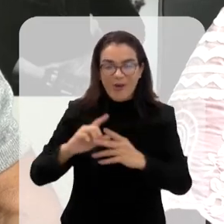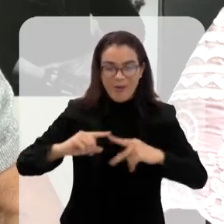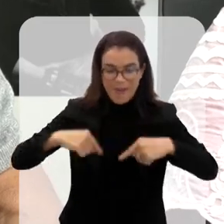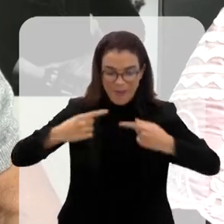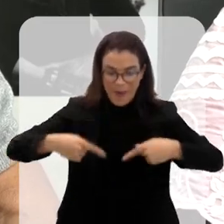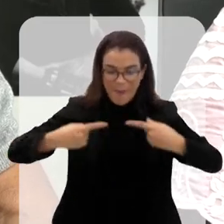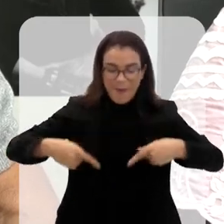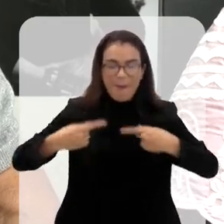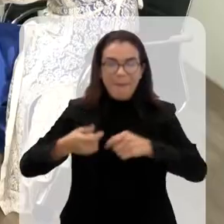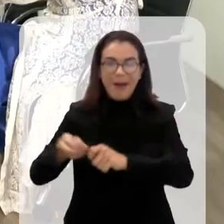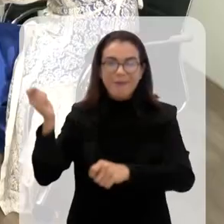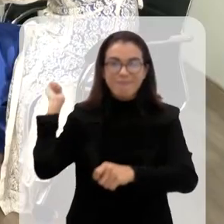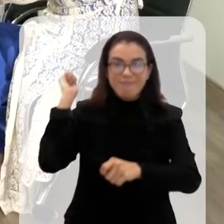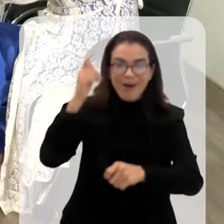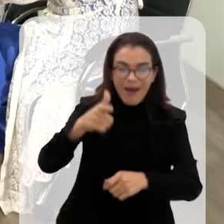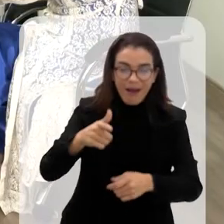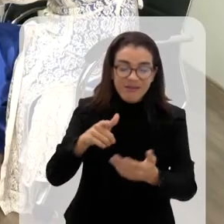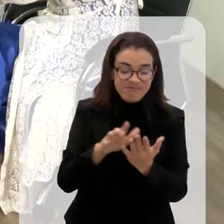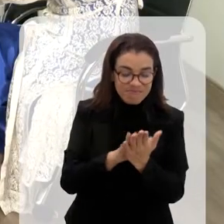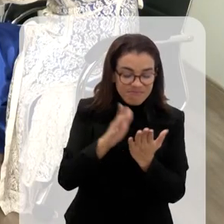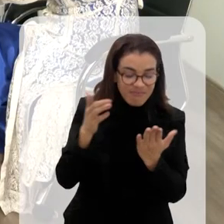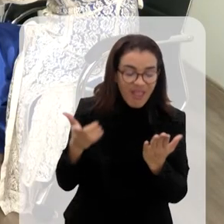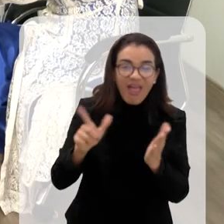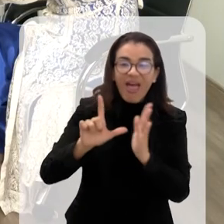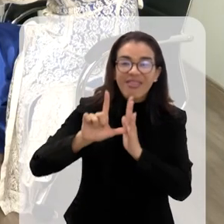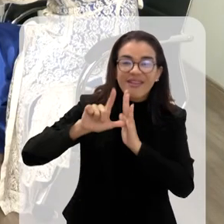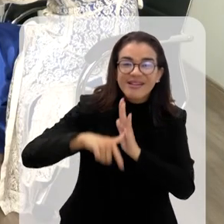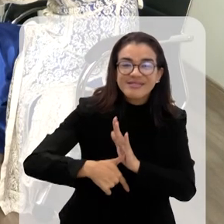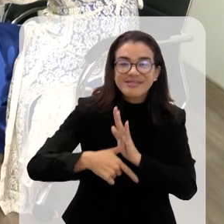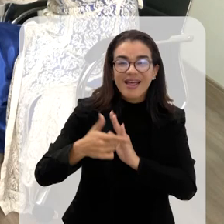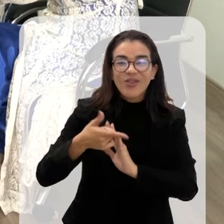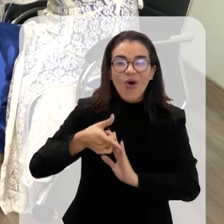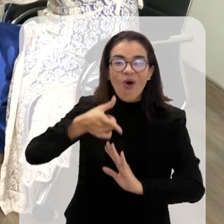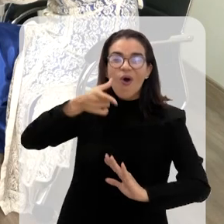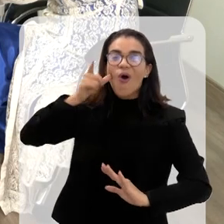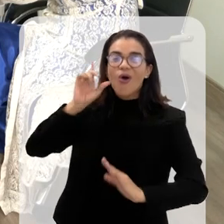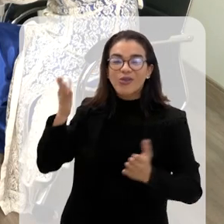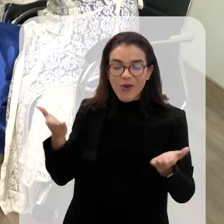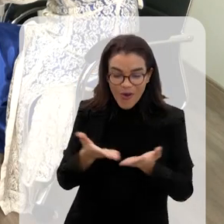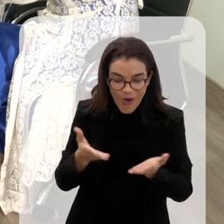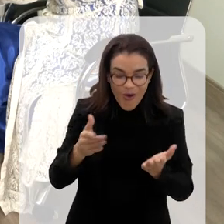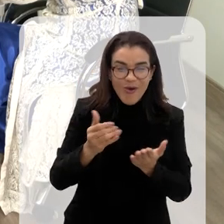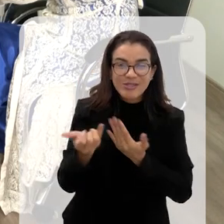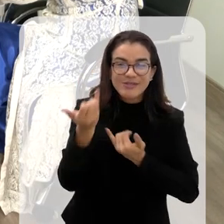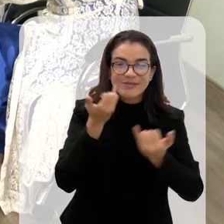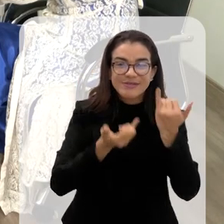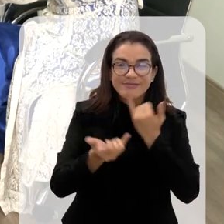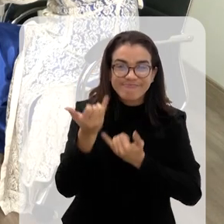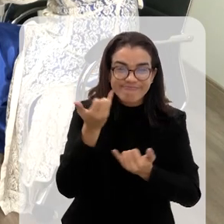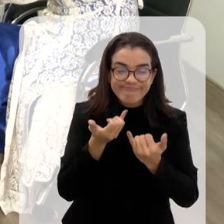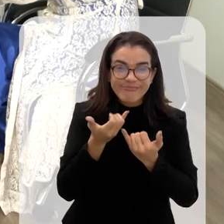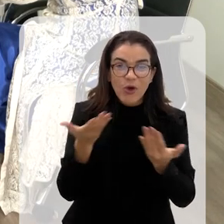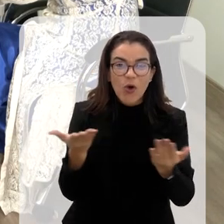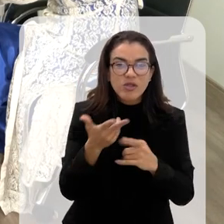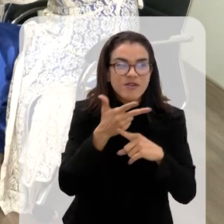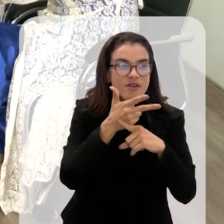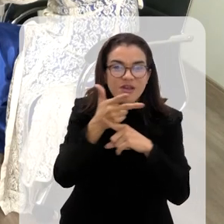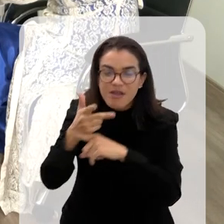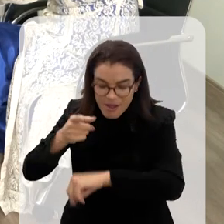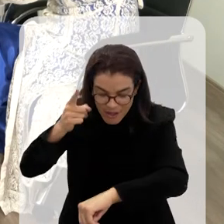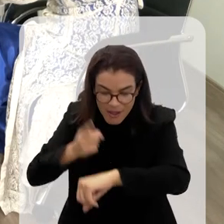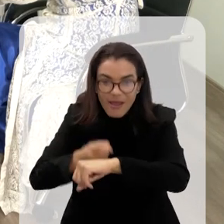manhã e as notícias aconteciam, a gente só sabia no dia seguinte. Hoje a gente sabe alguém filmando na